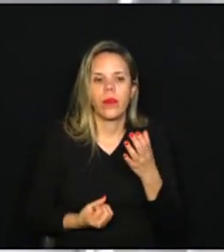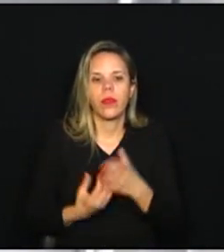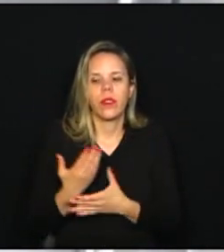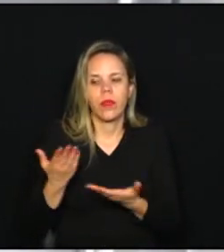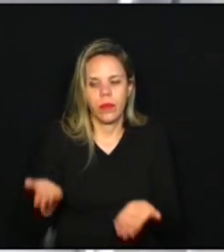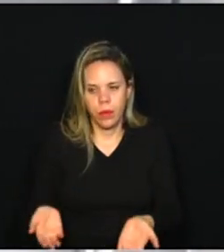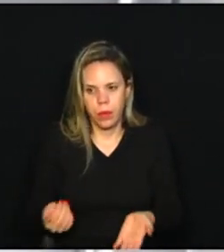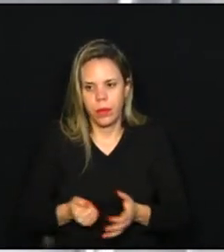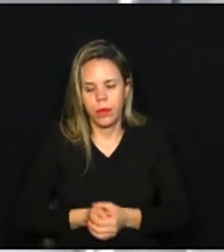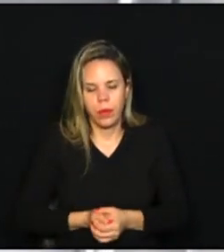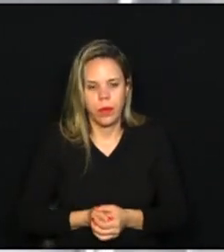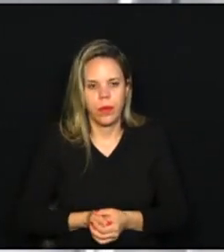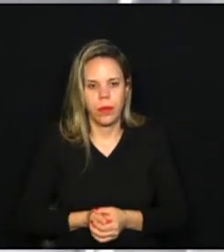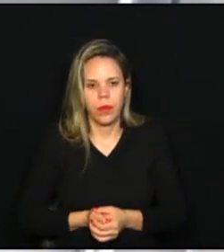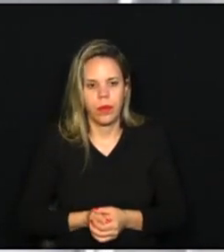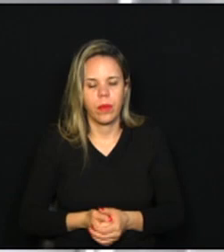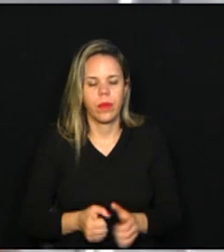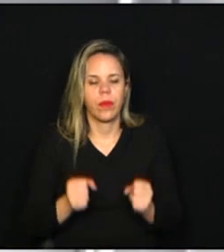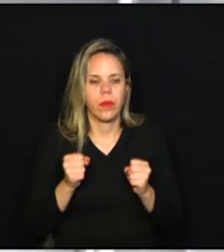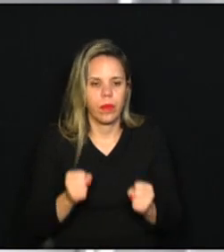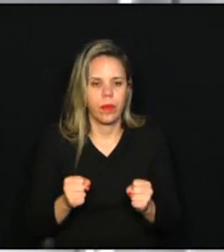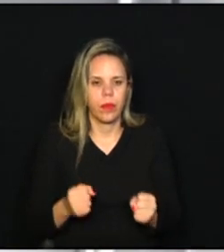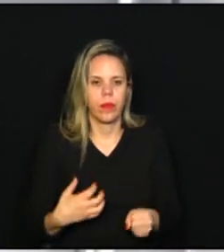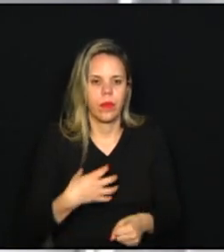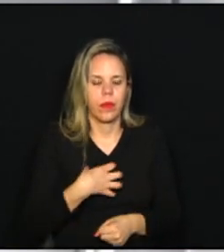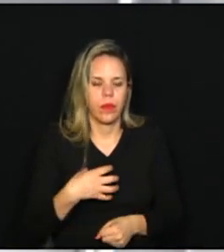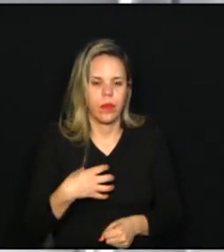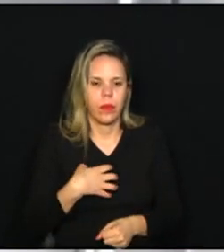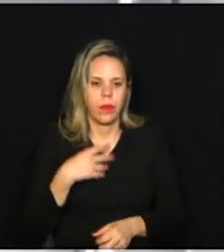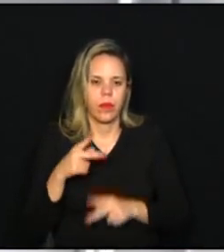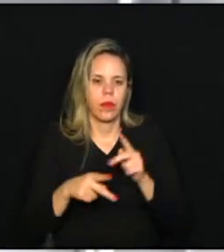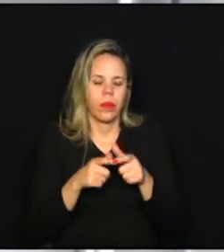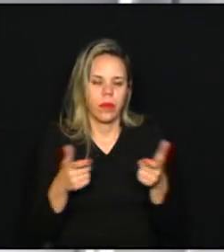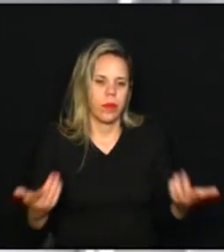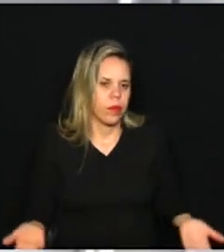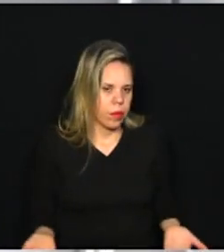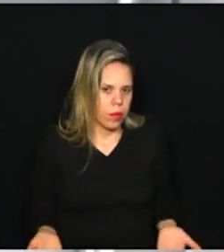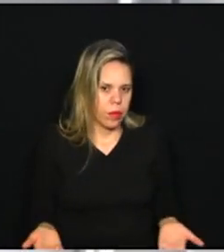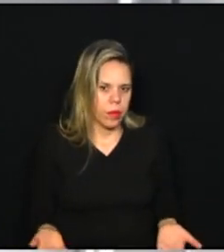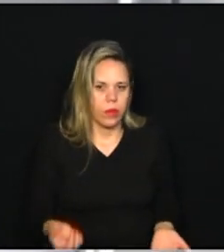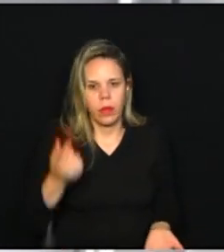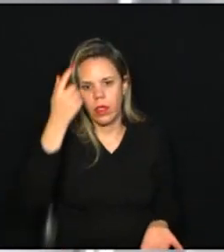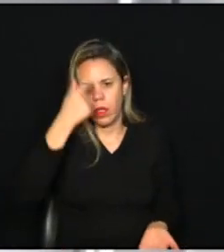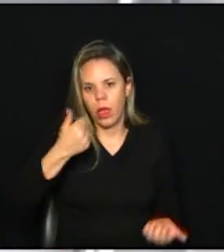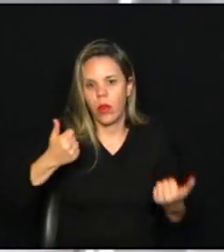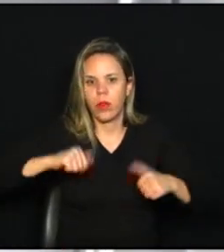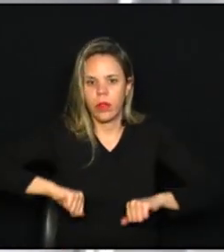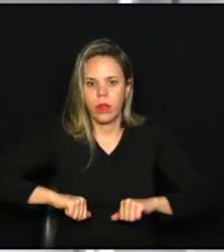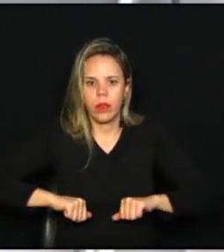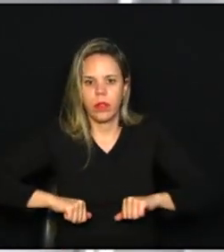ali, porque pode dar aquela sensação para a população de que estou negativo,